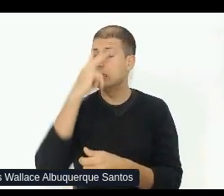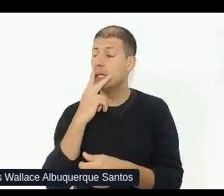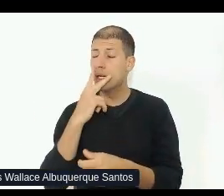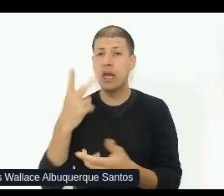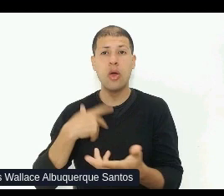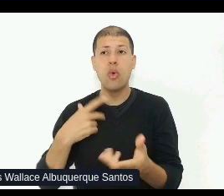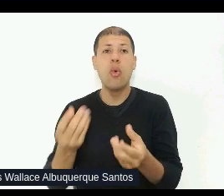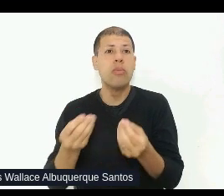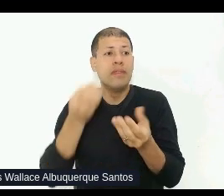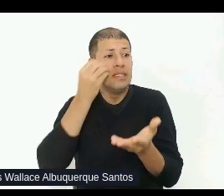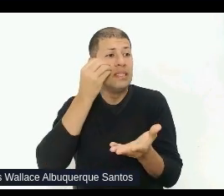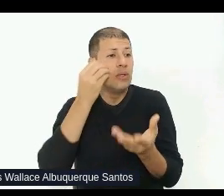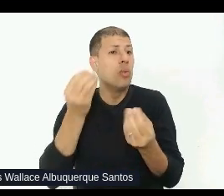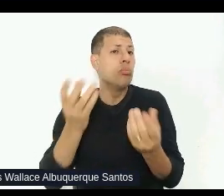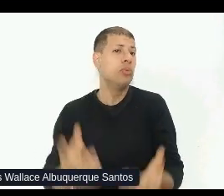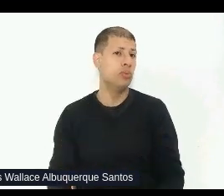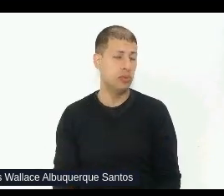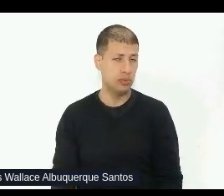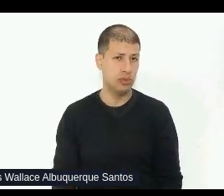protótipo